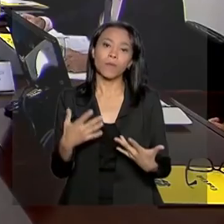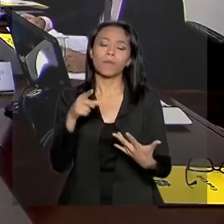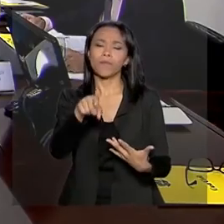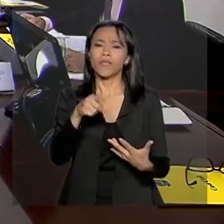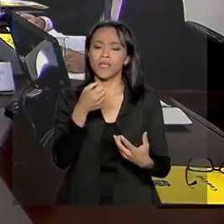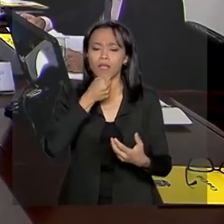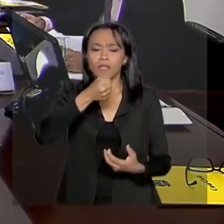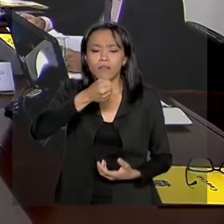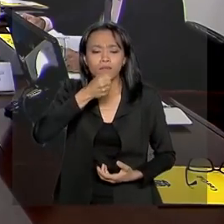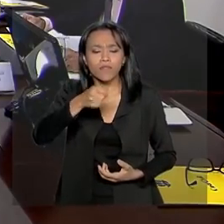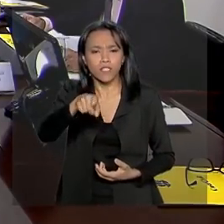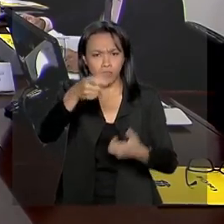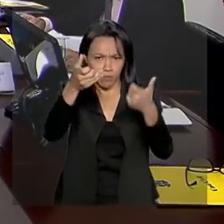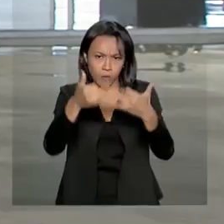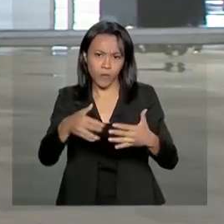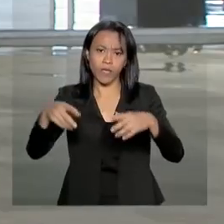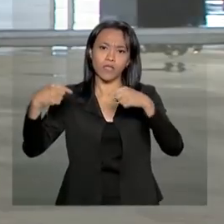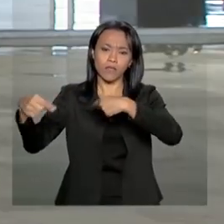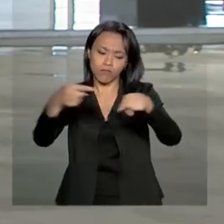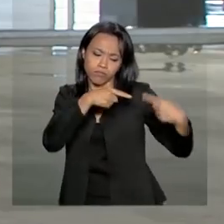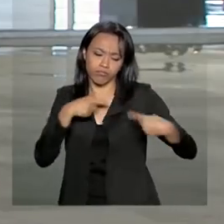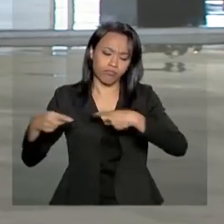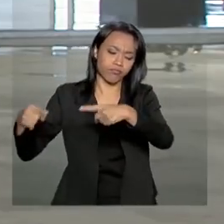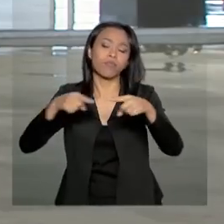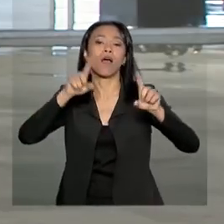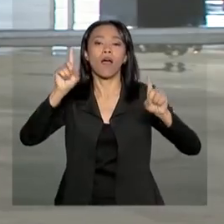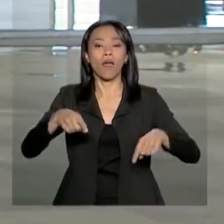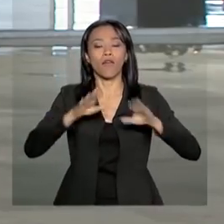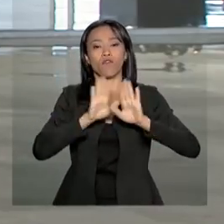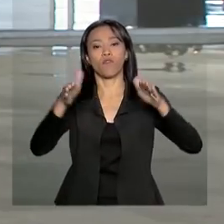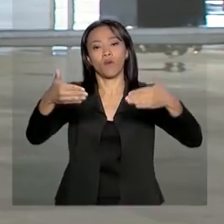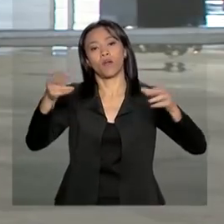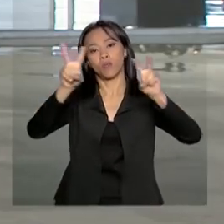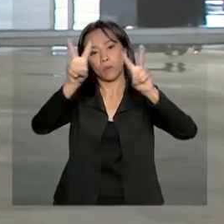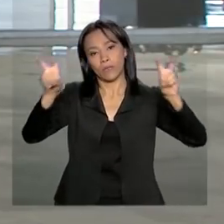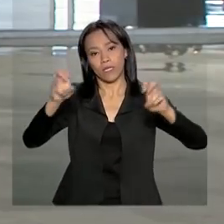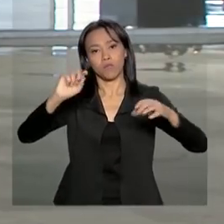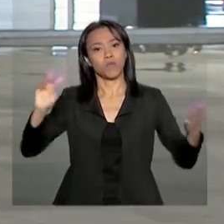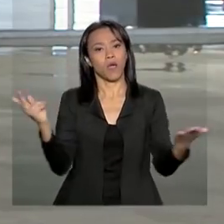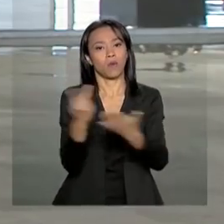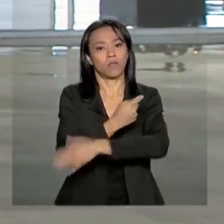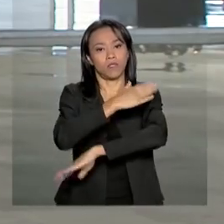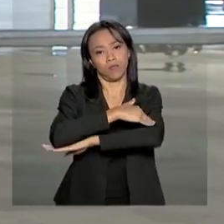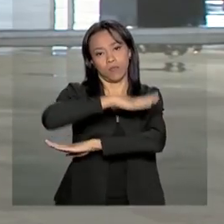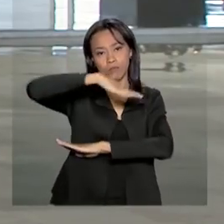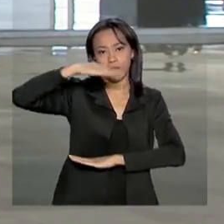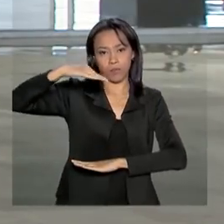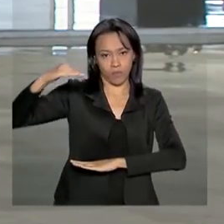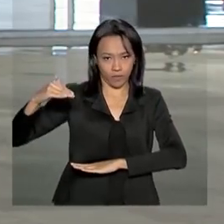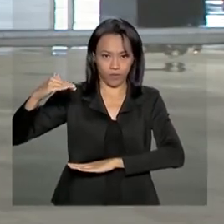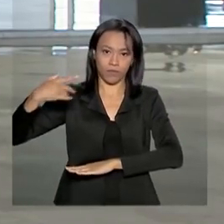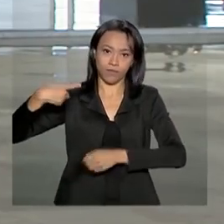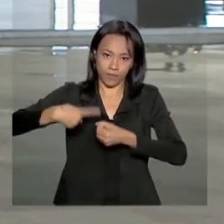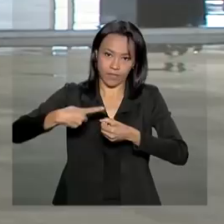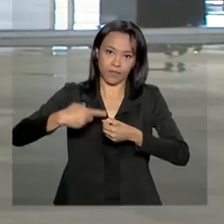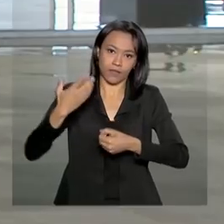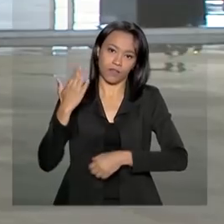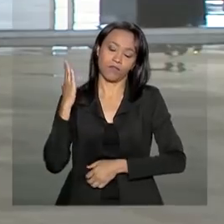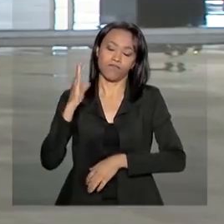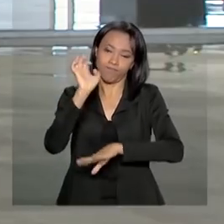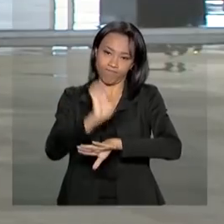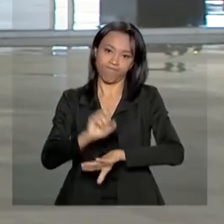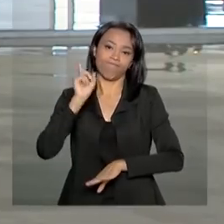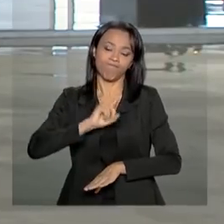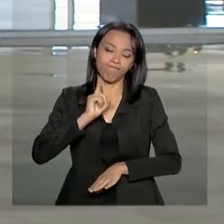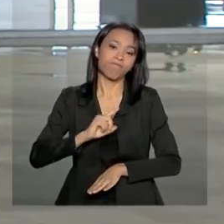esse encontro deveriam girar em torno da tragédia em Brumadinho. E falando sobre esse assunto, o Brasil tem uma